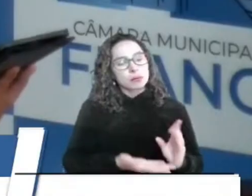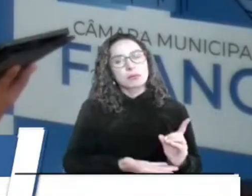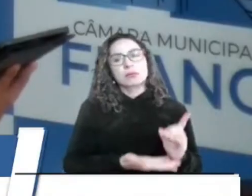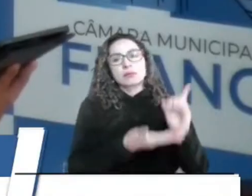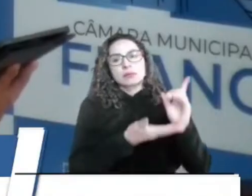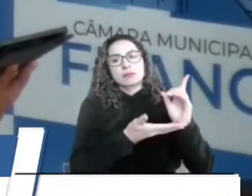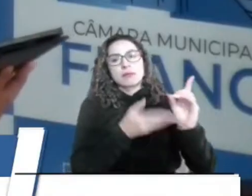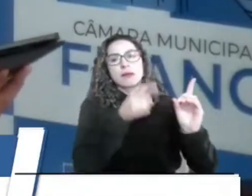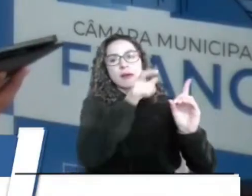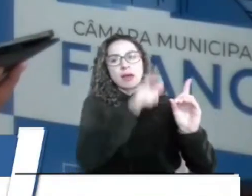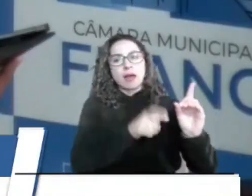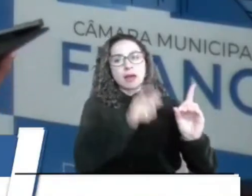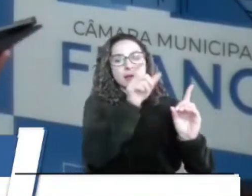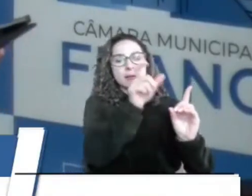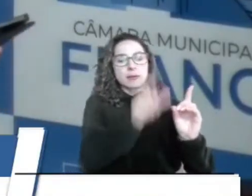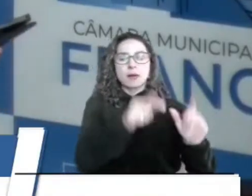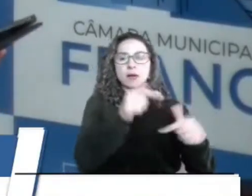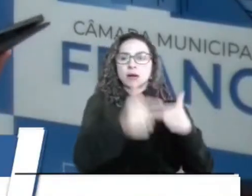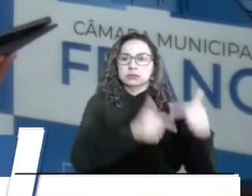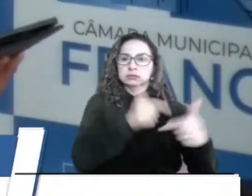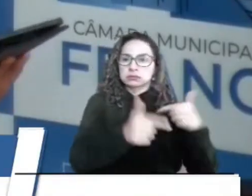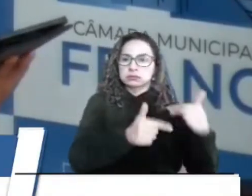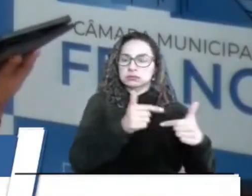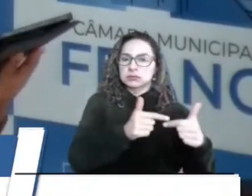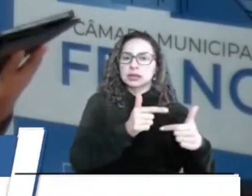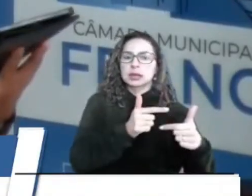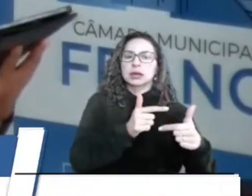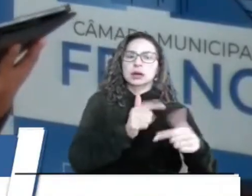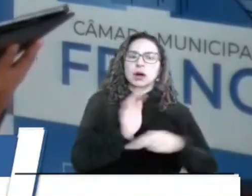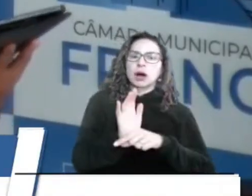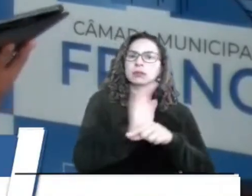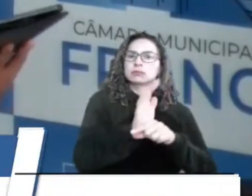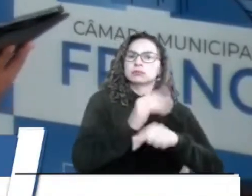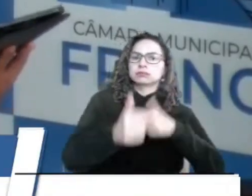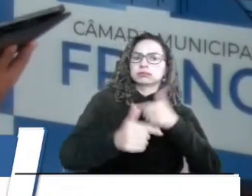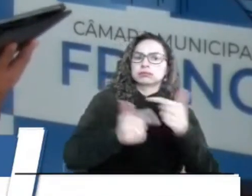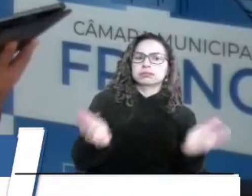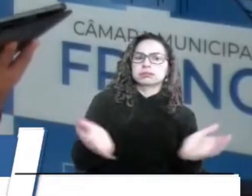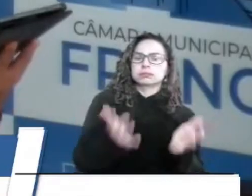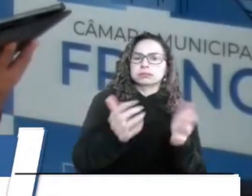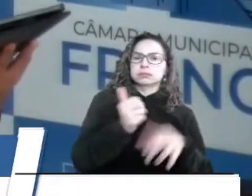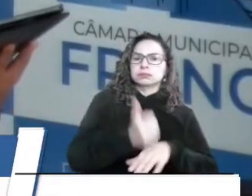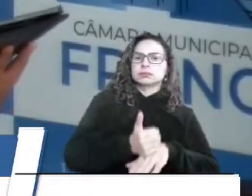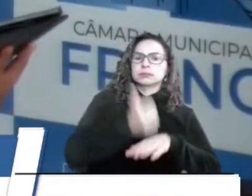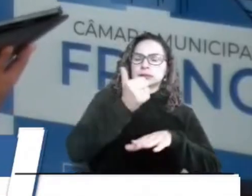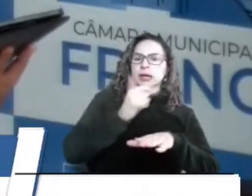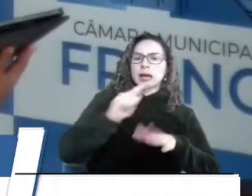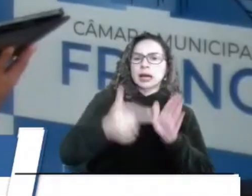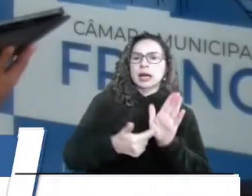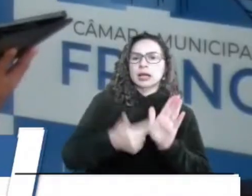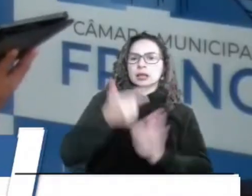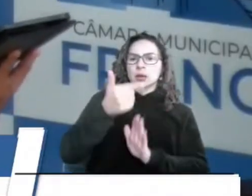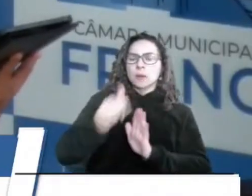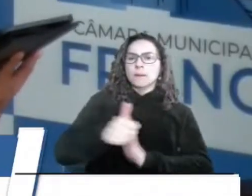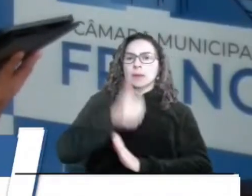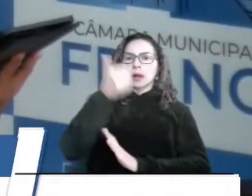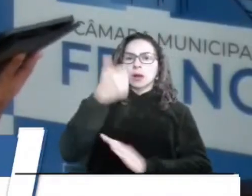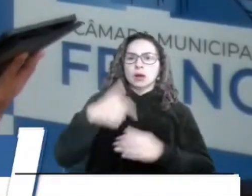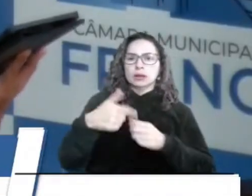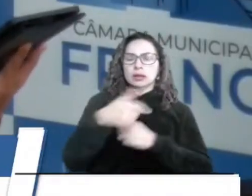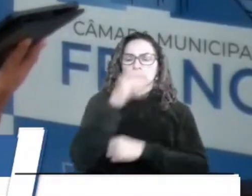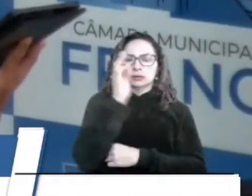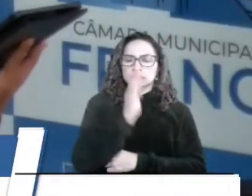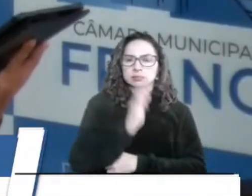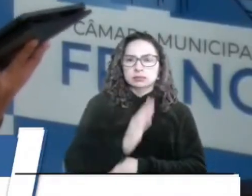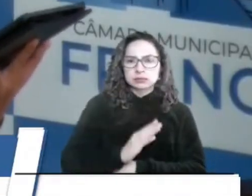funcionar e que colocam Franca na posição de segunda melhor cidade do Brasil